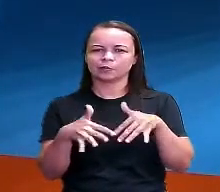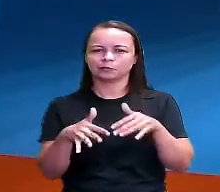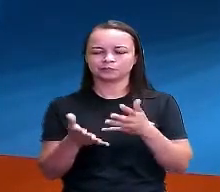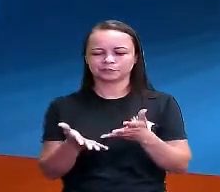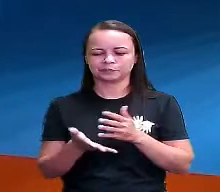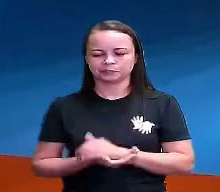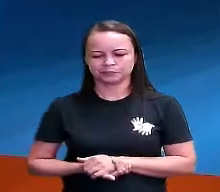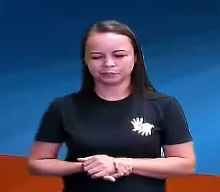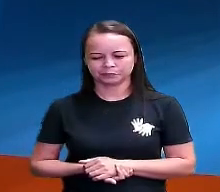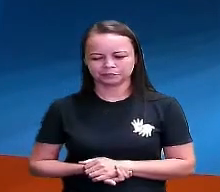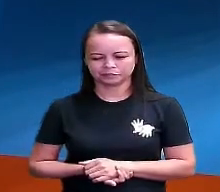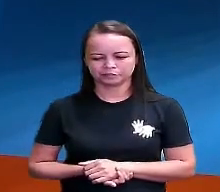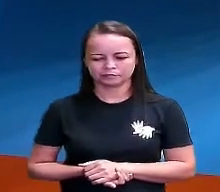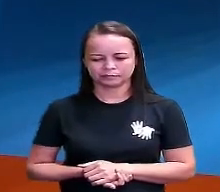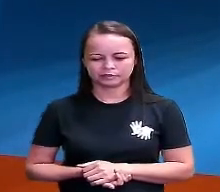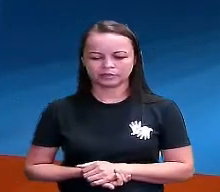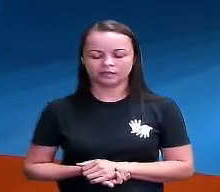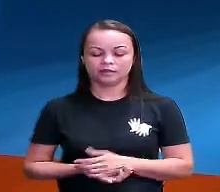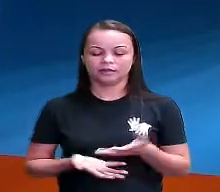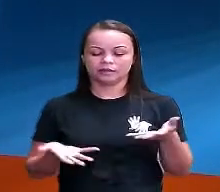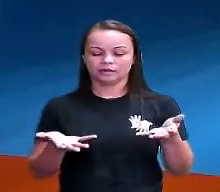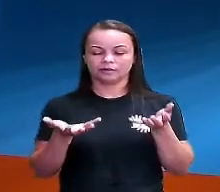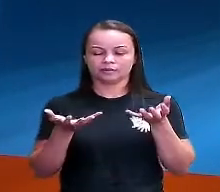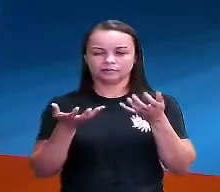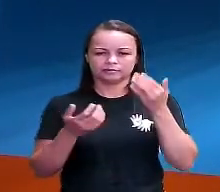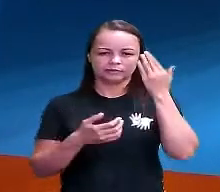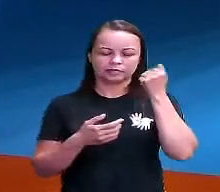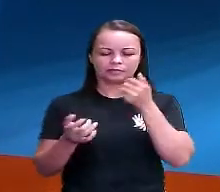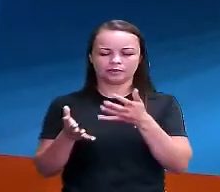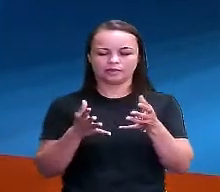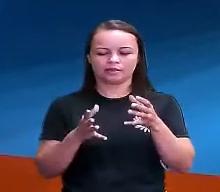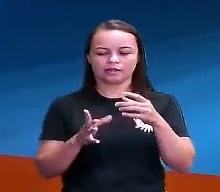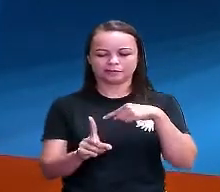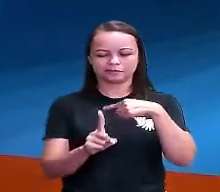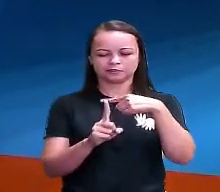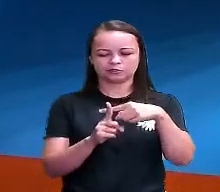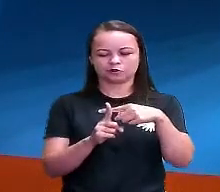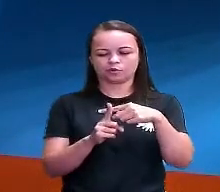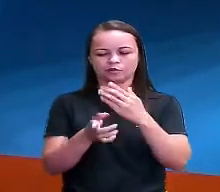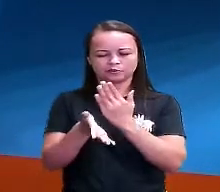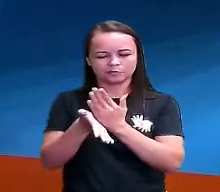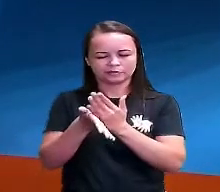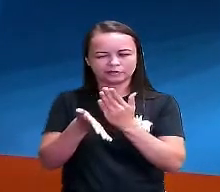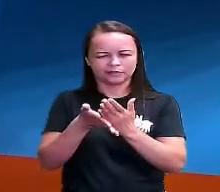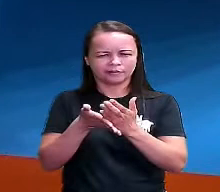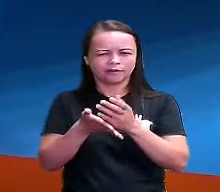E aí, eu quero saber a soma quando as parcelas são